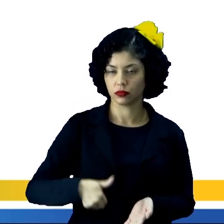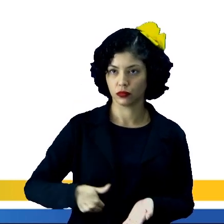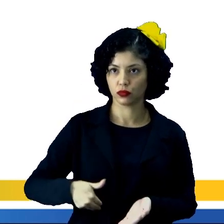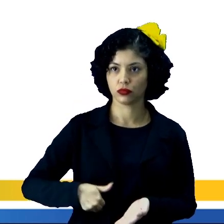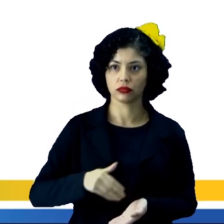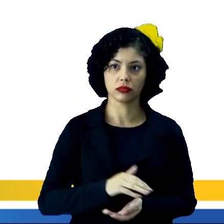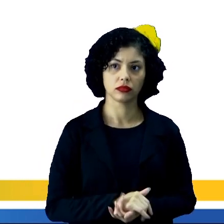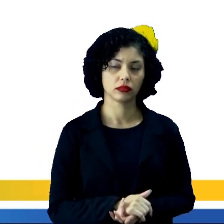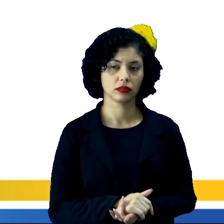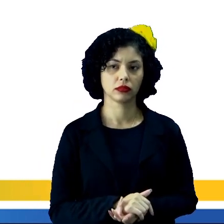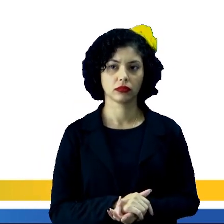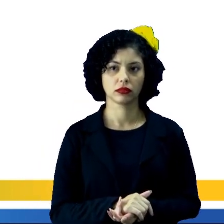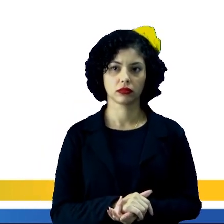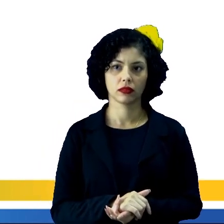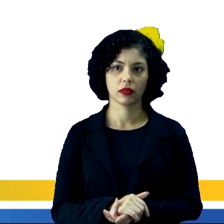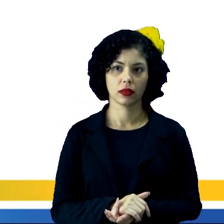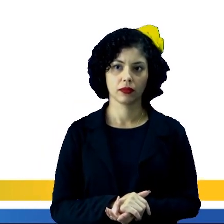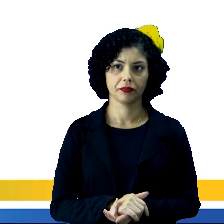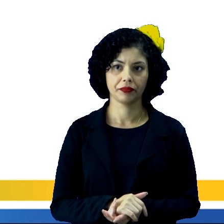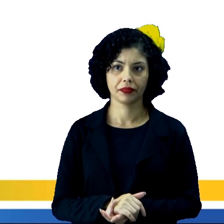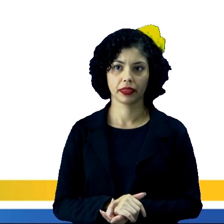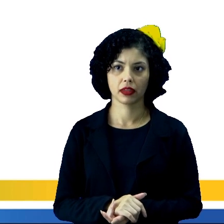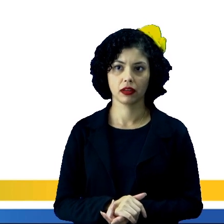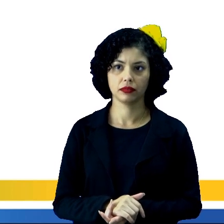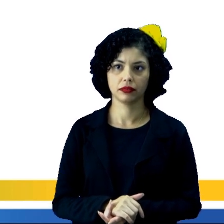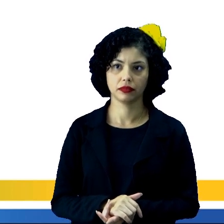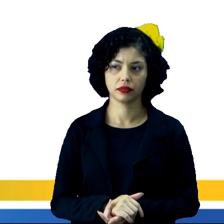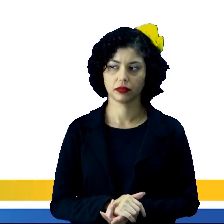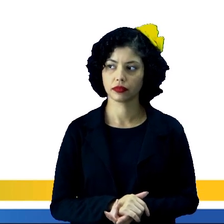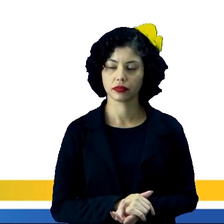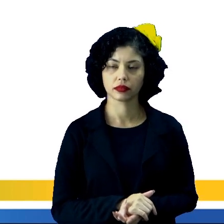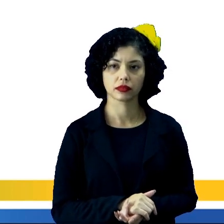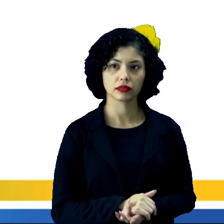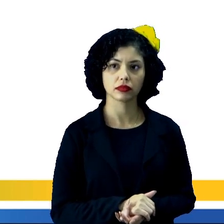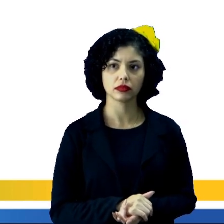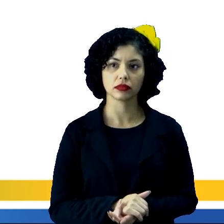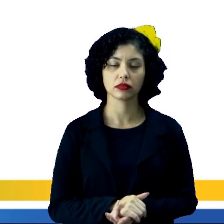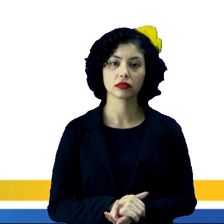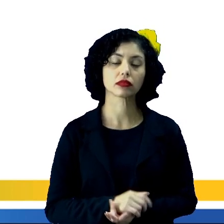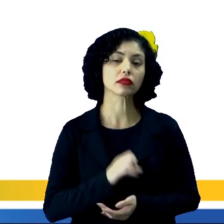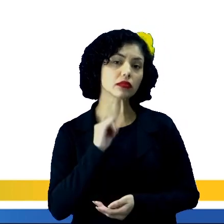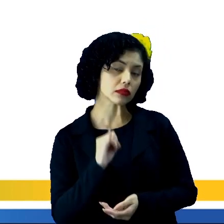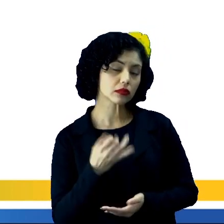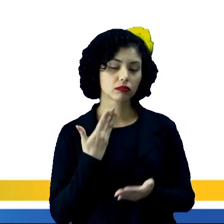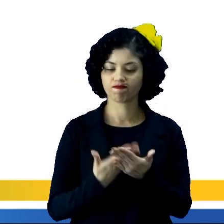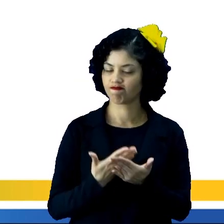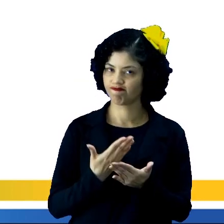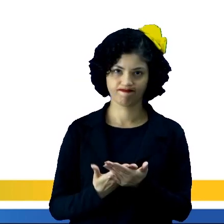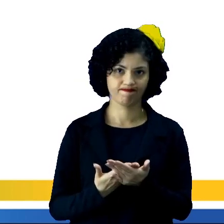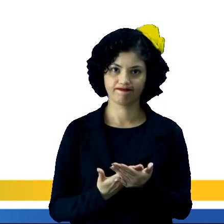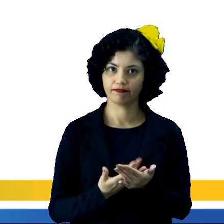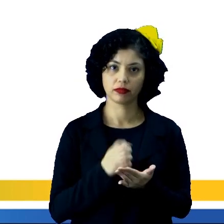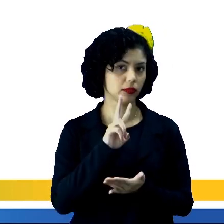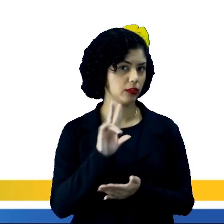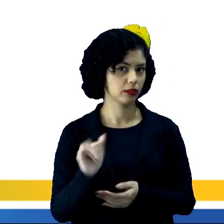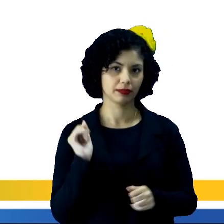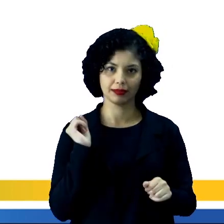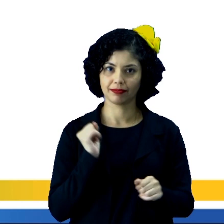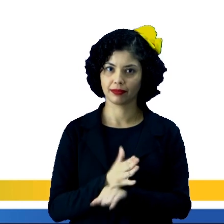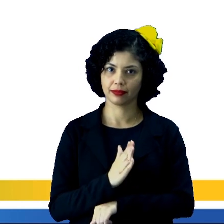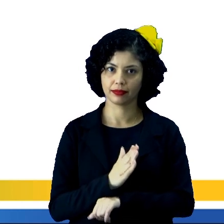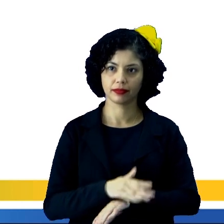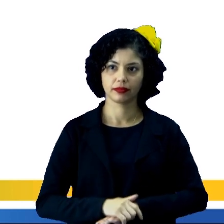fome. If you don't study, you will not pass. Se você não estudar, você não vai